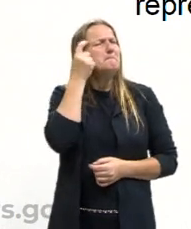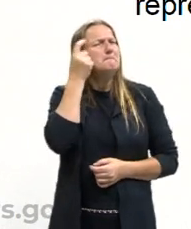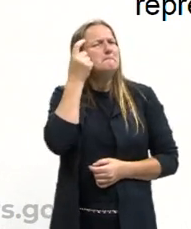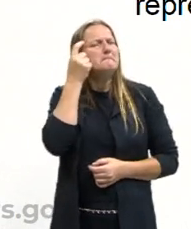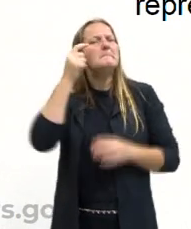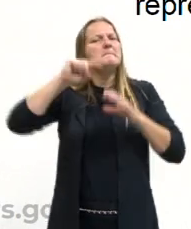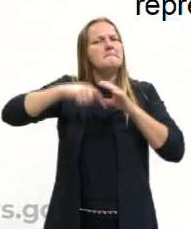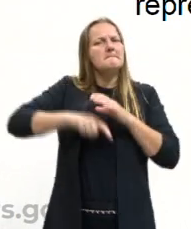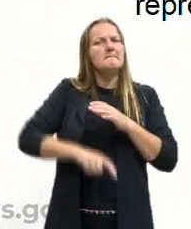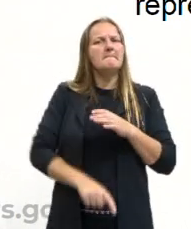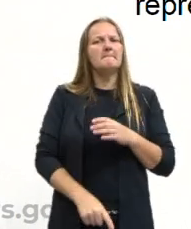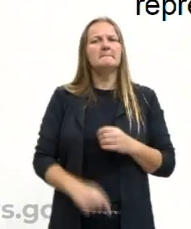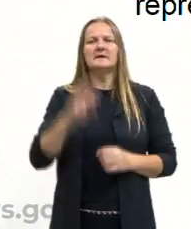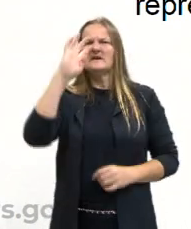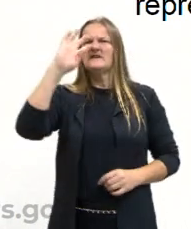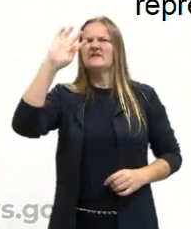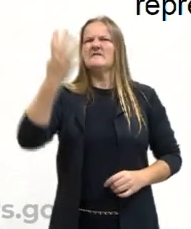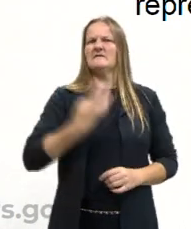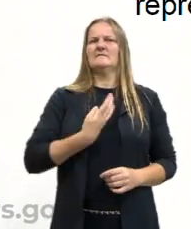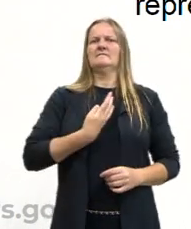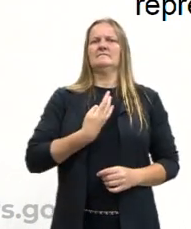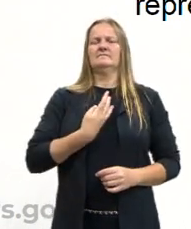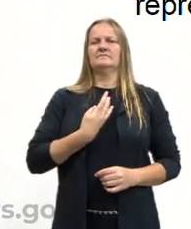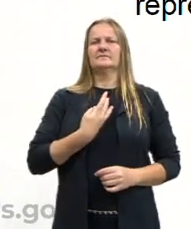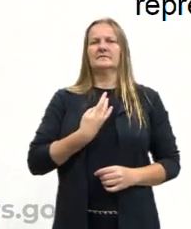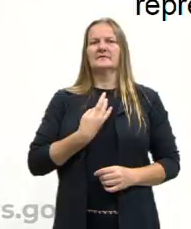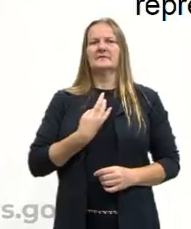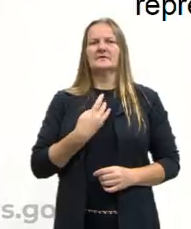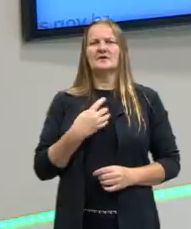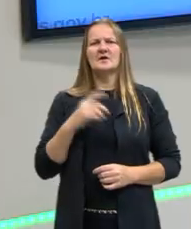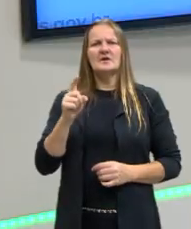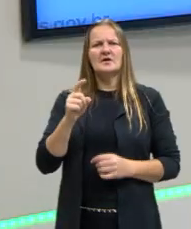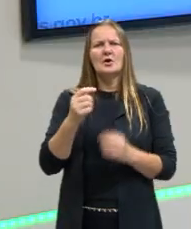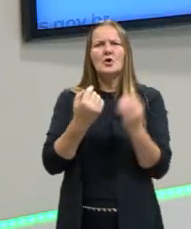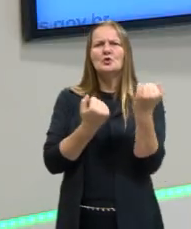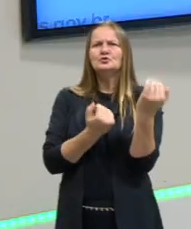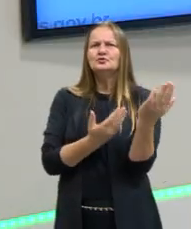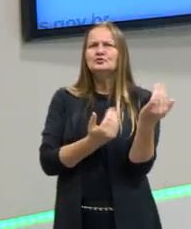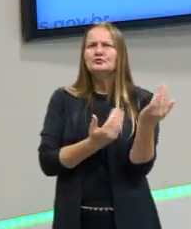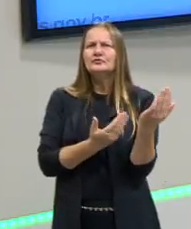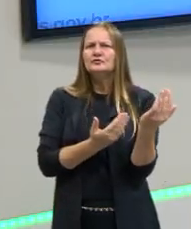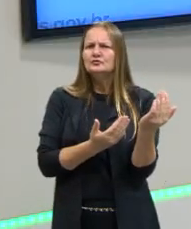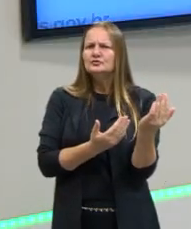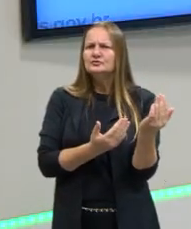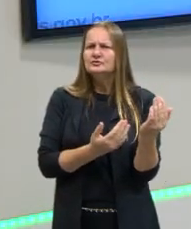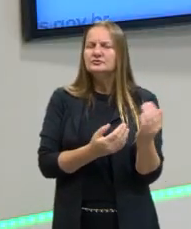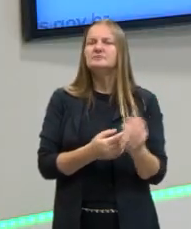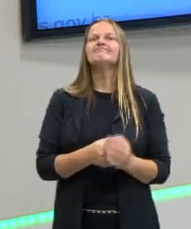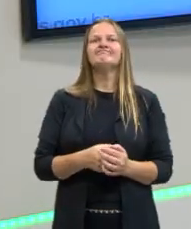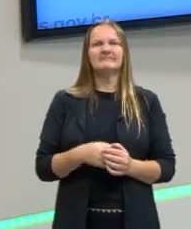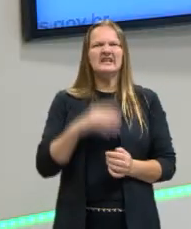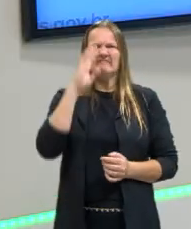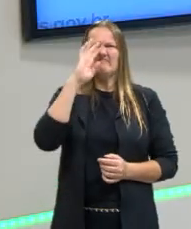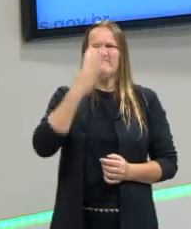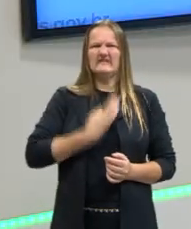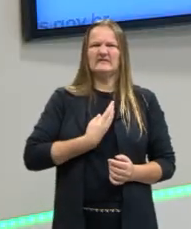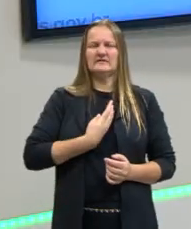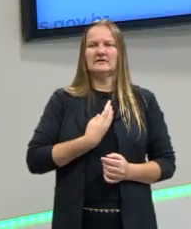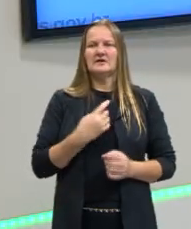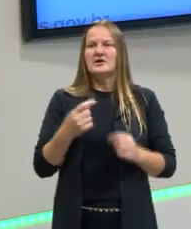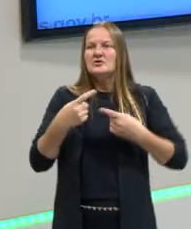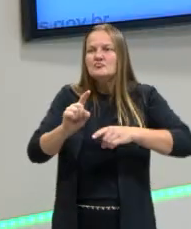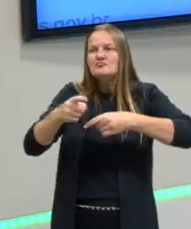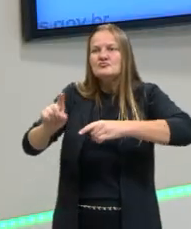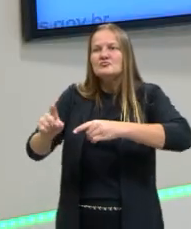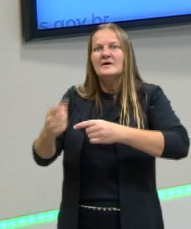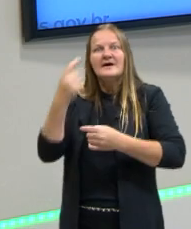ele vai ser acusado como um corruptor da Juventude é aquele na palavra Será né porque na verdade estava despertando